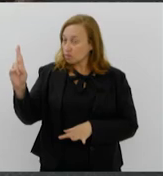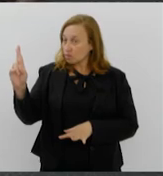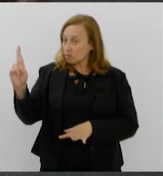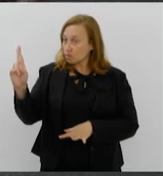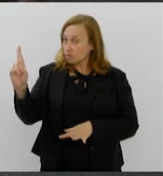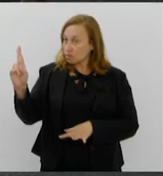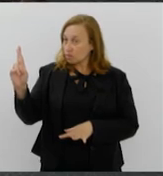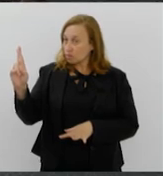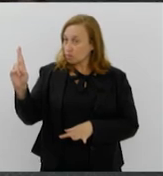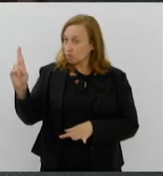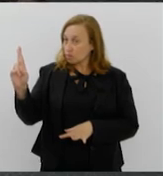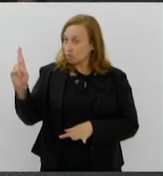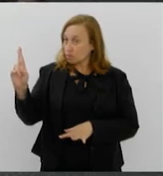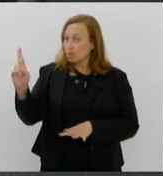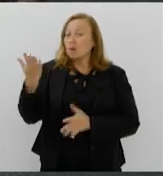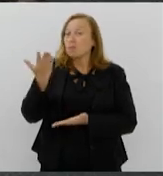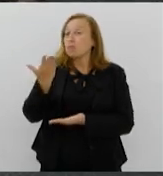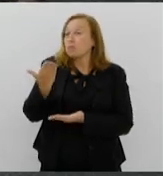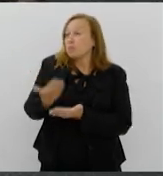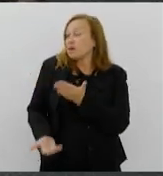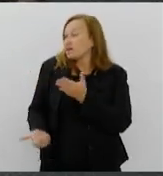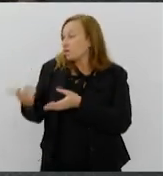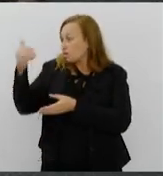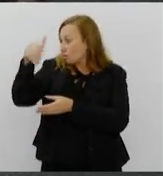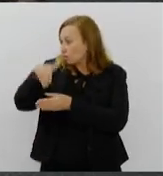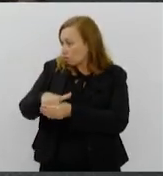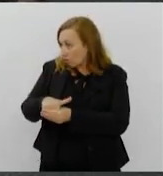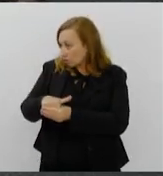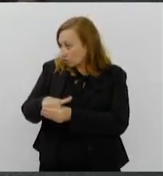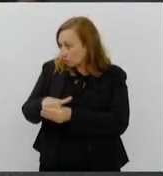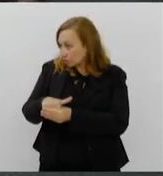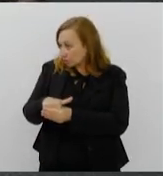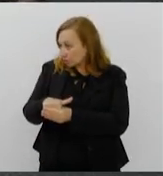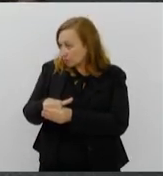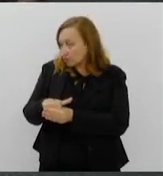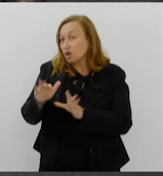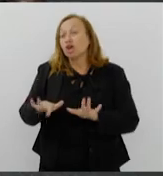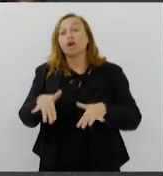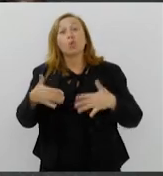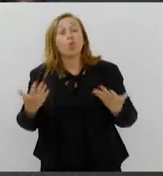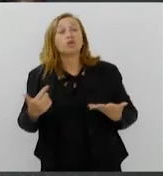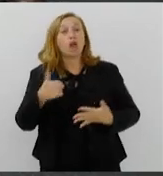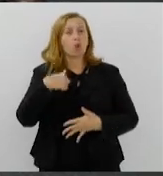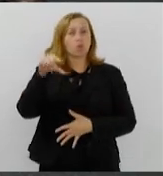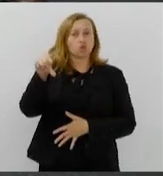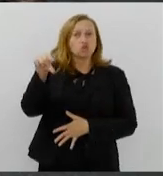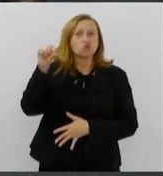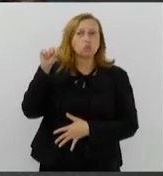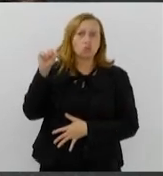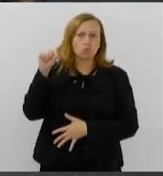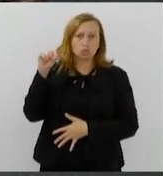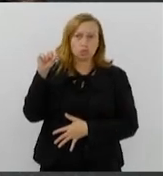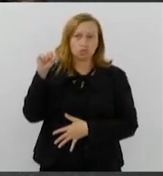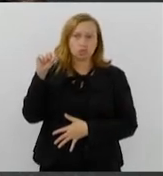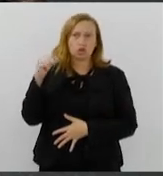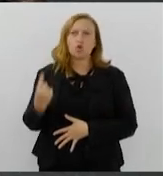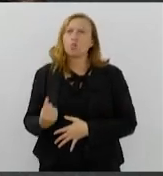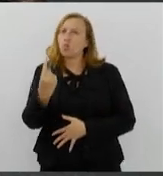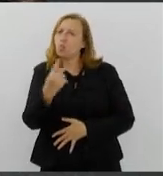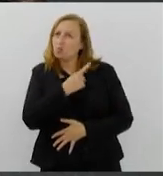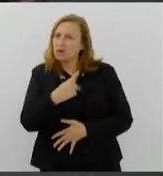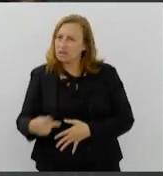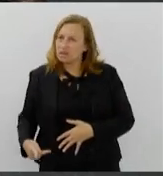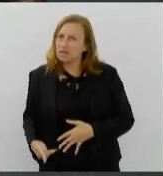esvaziada. Esvaziada. E quando eu escolho um presidente